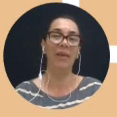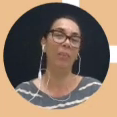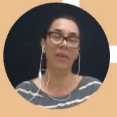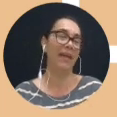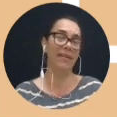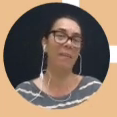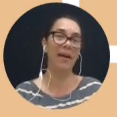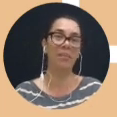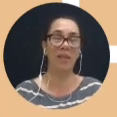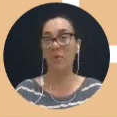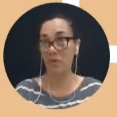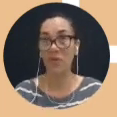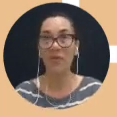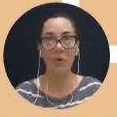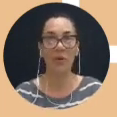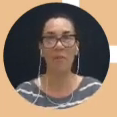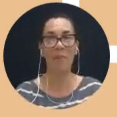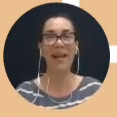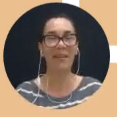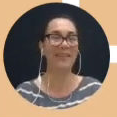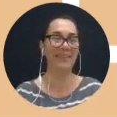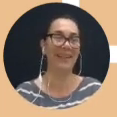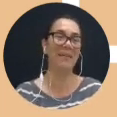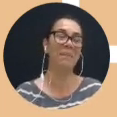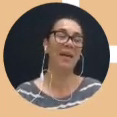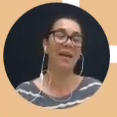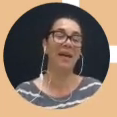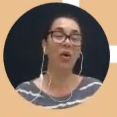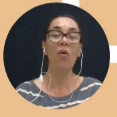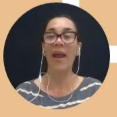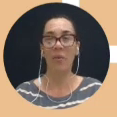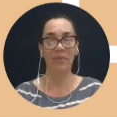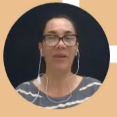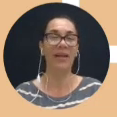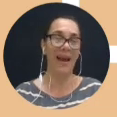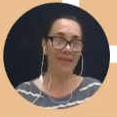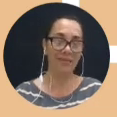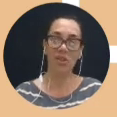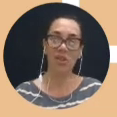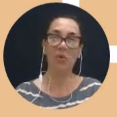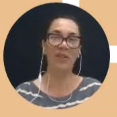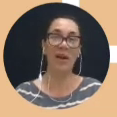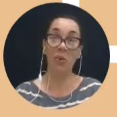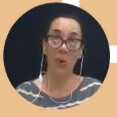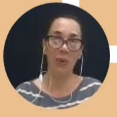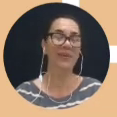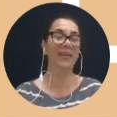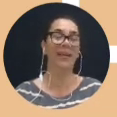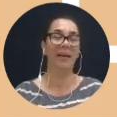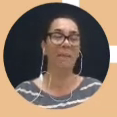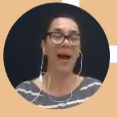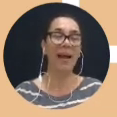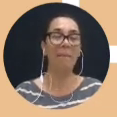então eu também separo, porque a professora falou que é uma palavra, né? Noel, olha lá. De novo, né? O